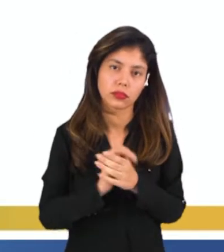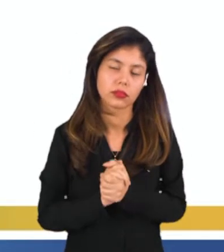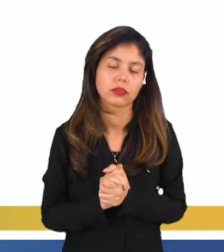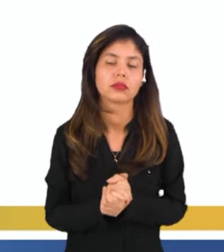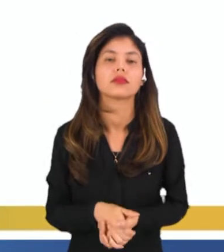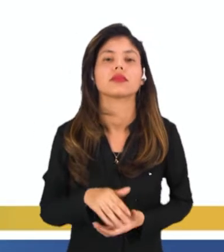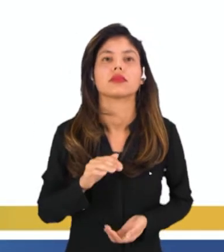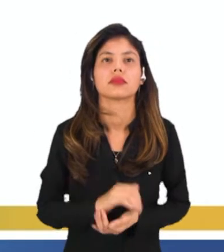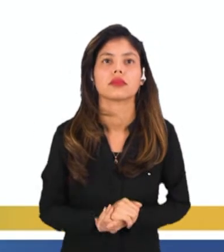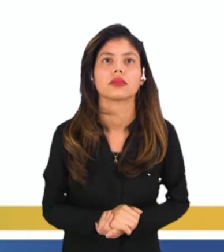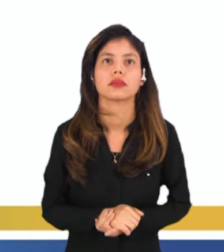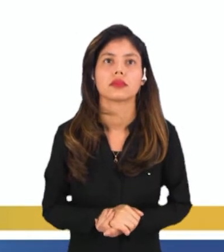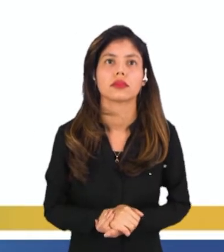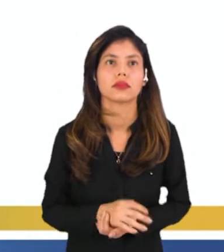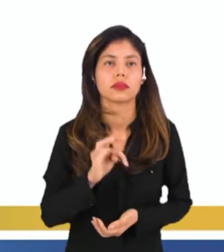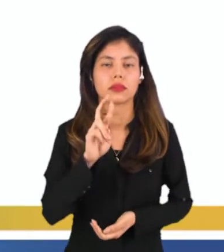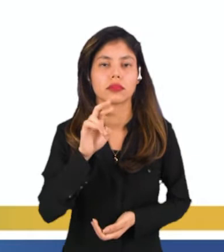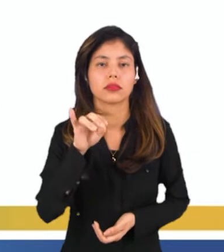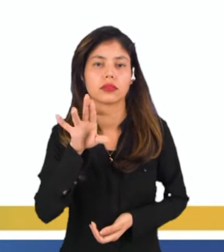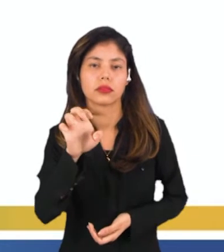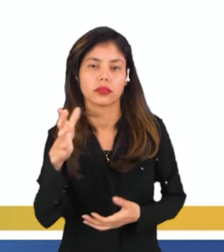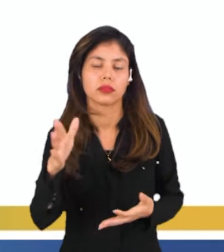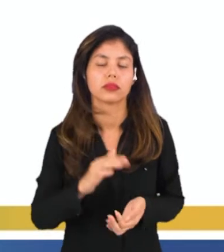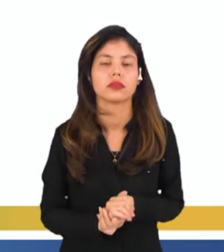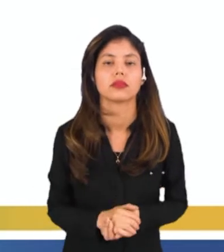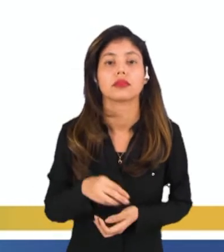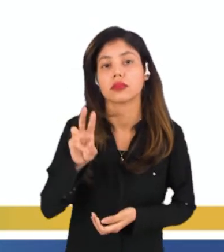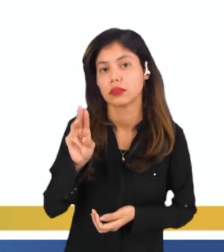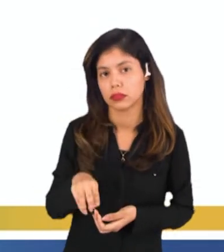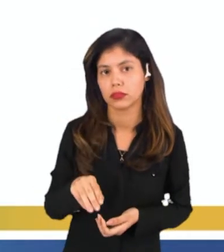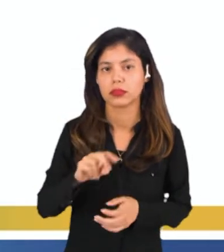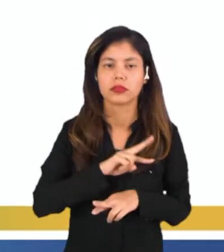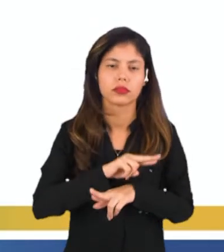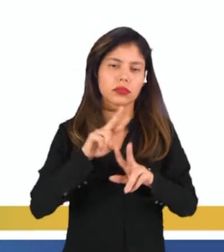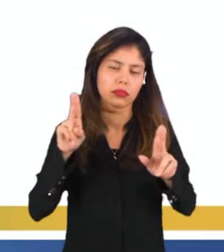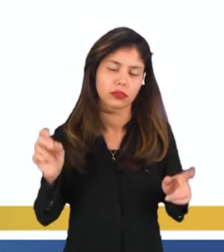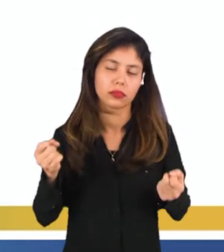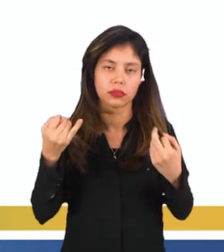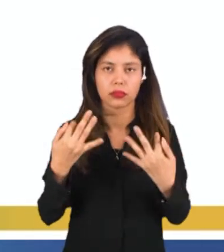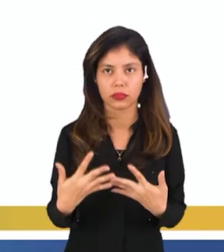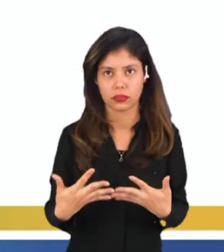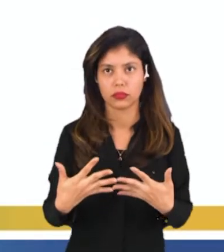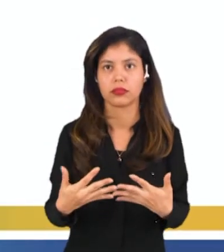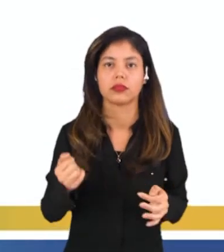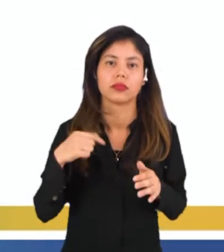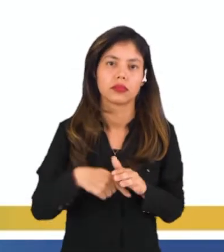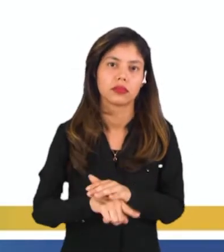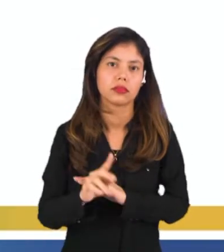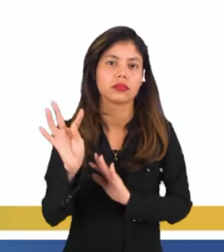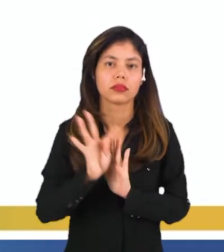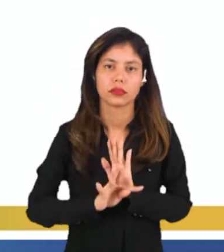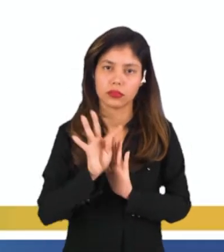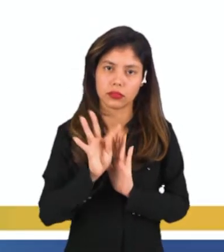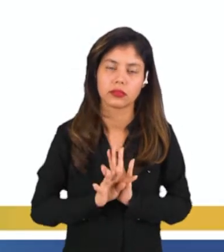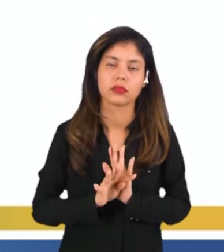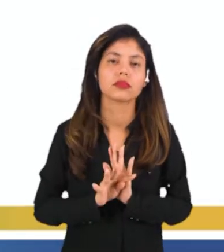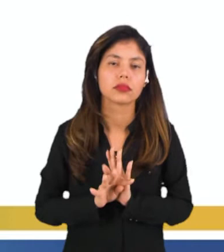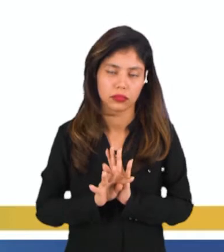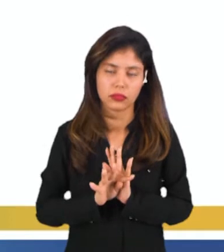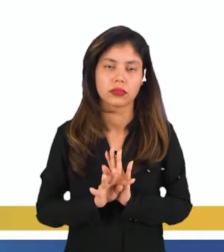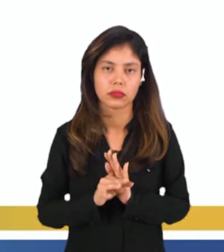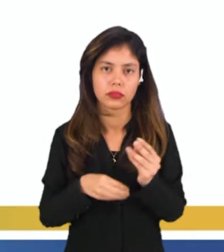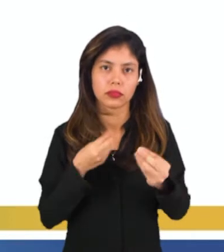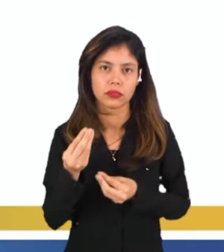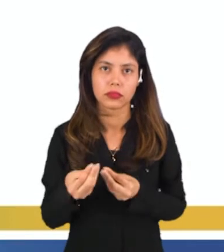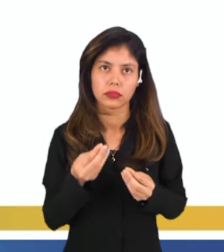com Trinidad Cândida, a quem o poeta fez várias menções dentro dos seus textos, das suas obras, como